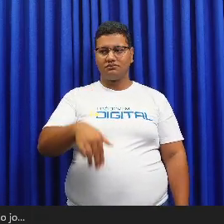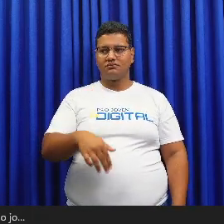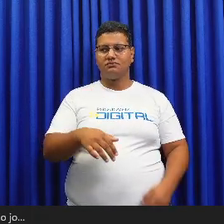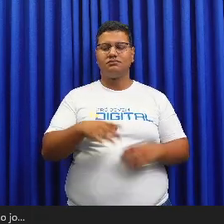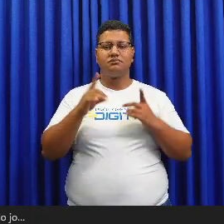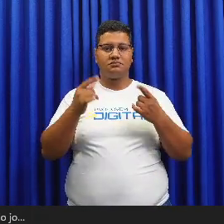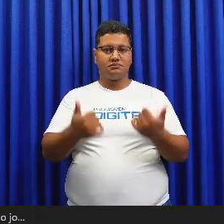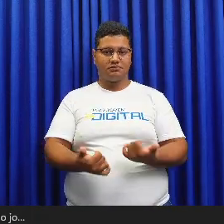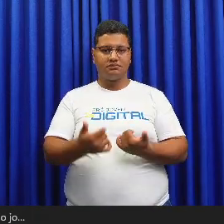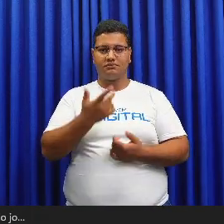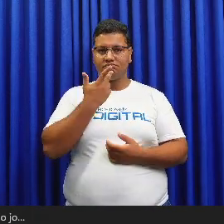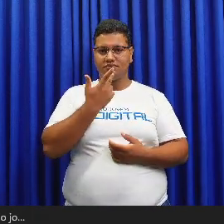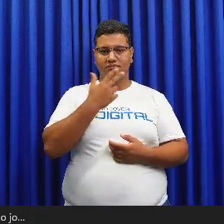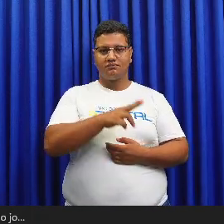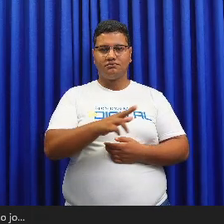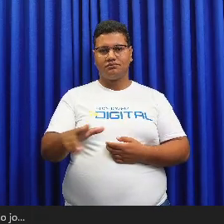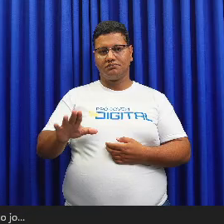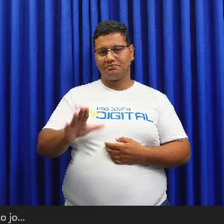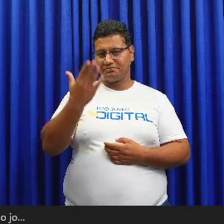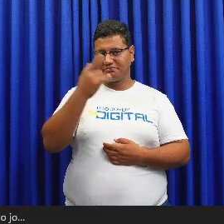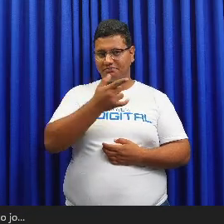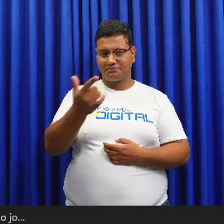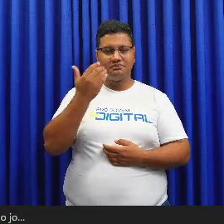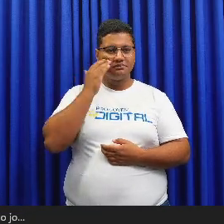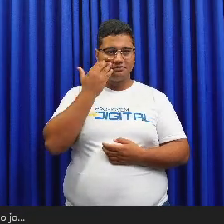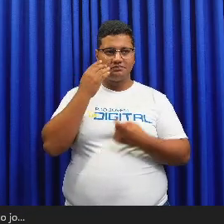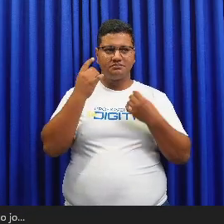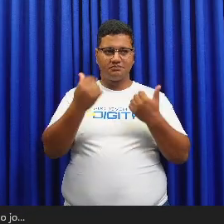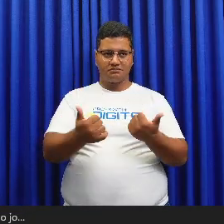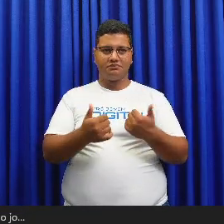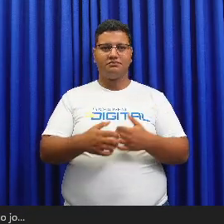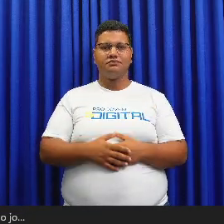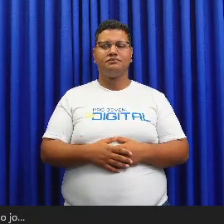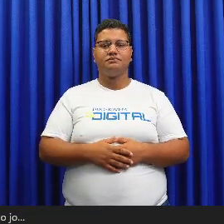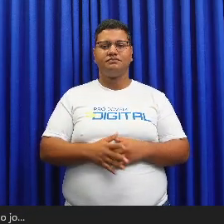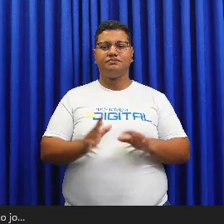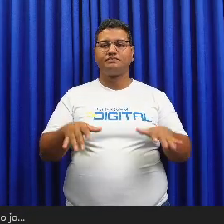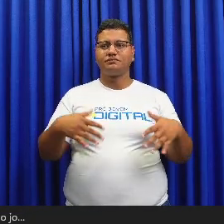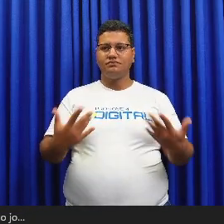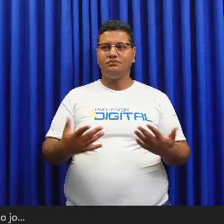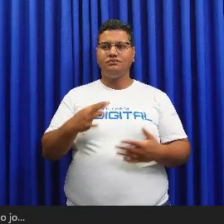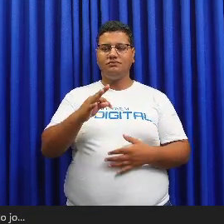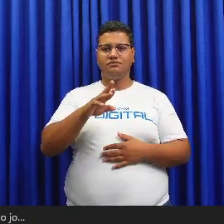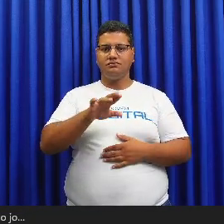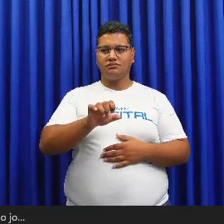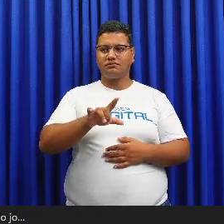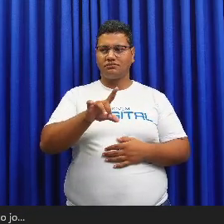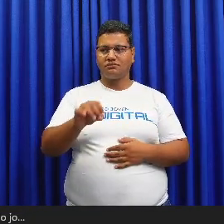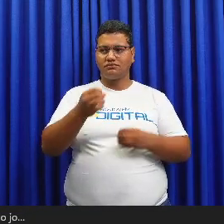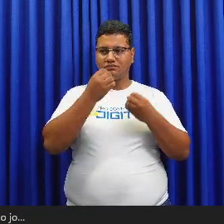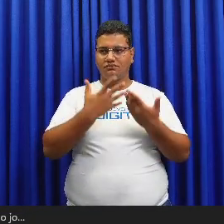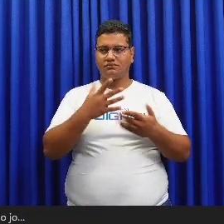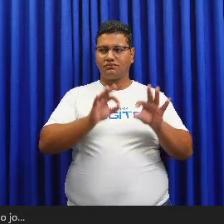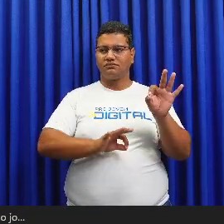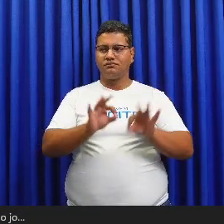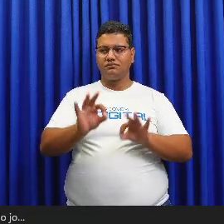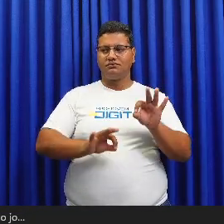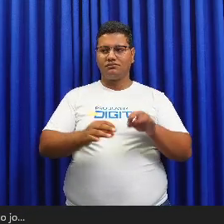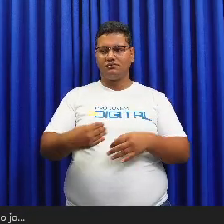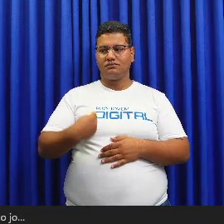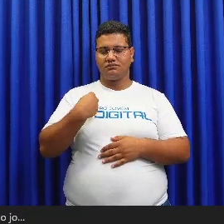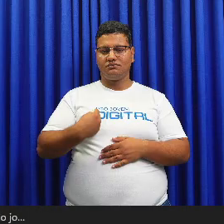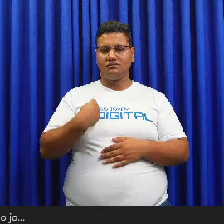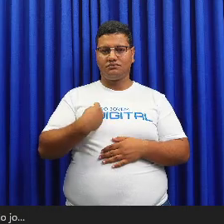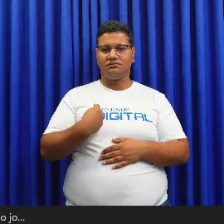Beleza? Colocando nomes fictícios aqui para você ir entendendo. Beleza? Então, o Trello ele é muito bom para organizar sua vida contra o